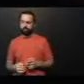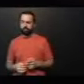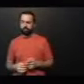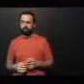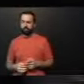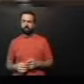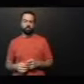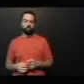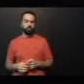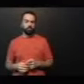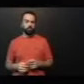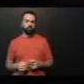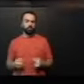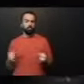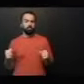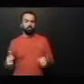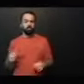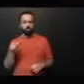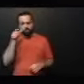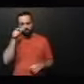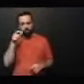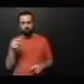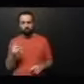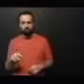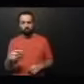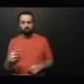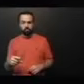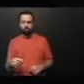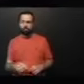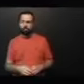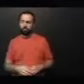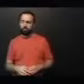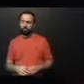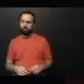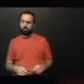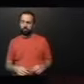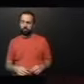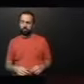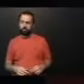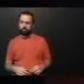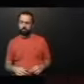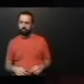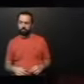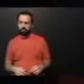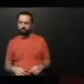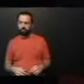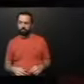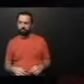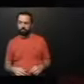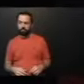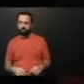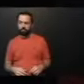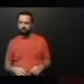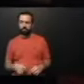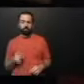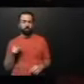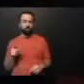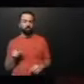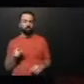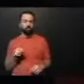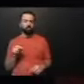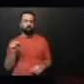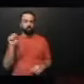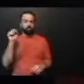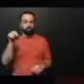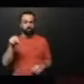ver novamente ou tirar uma foto da aula, tá? A professora, vocês vão pontuar esse